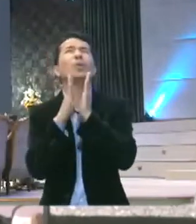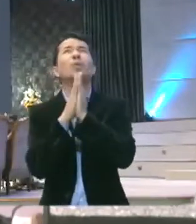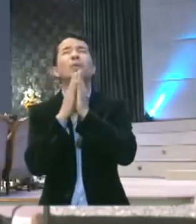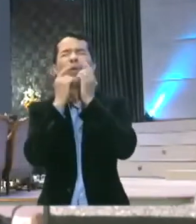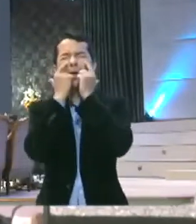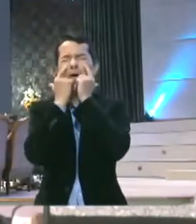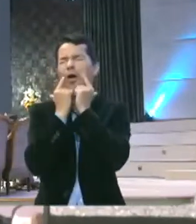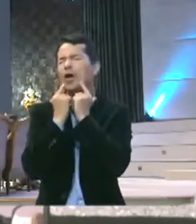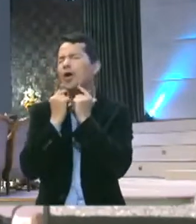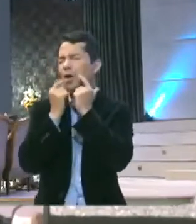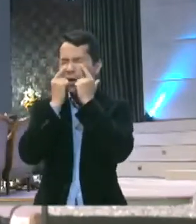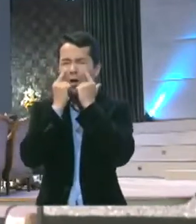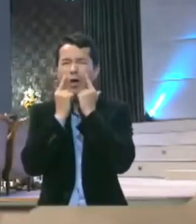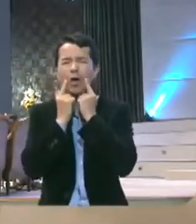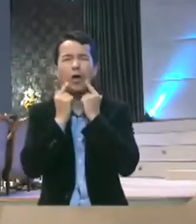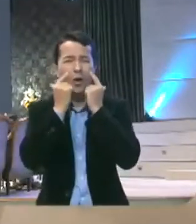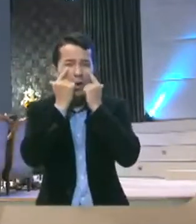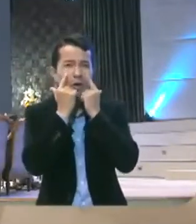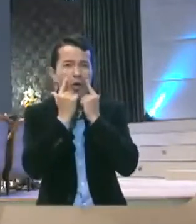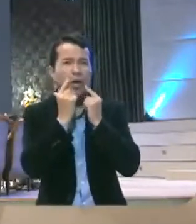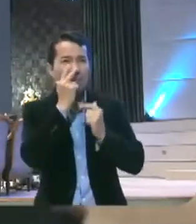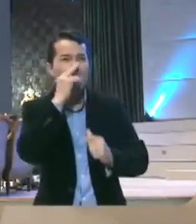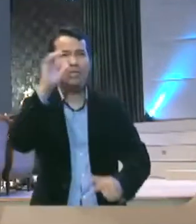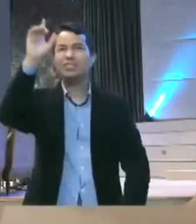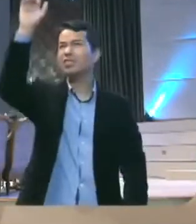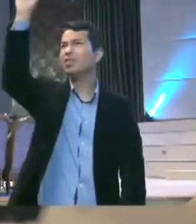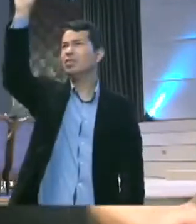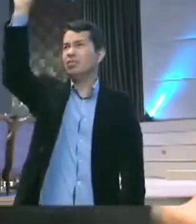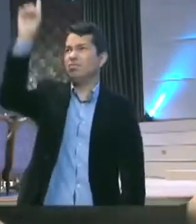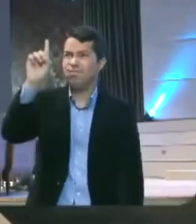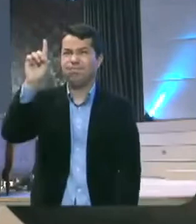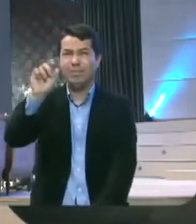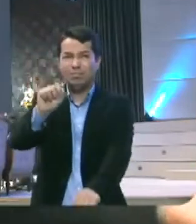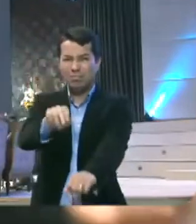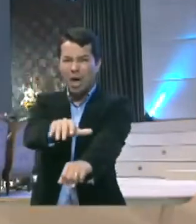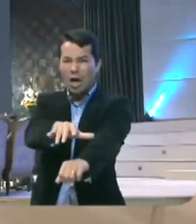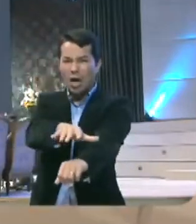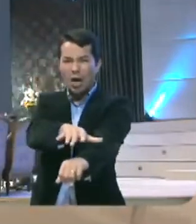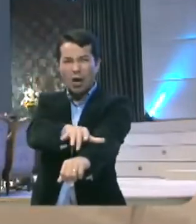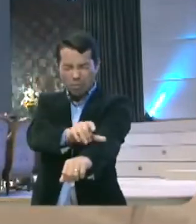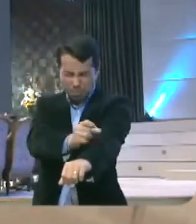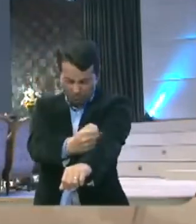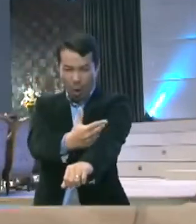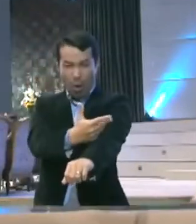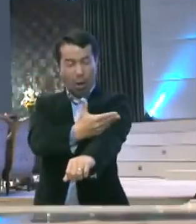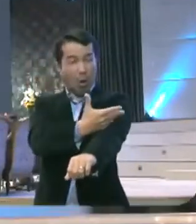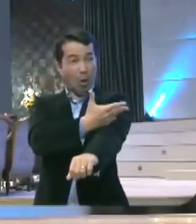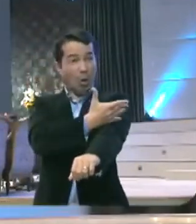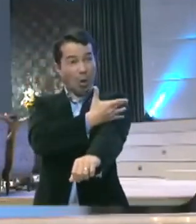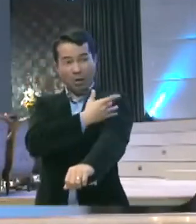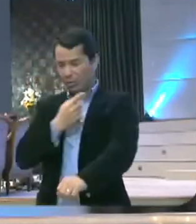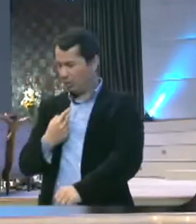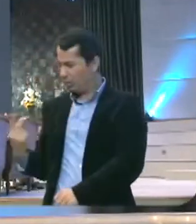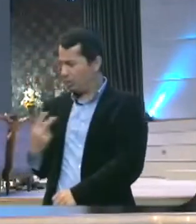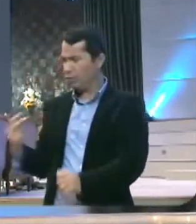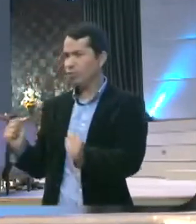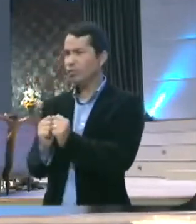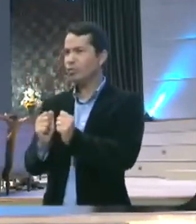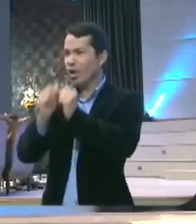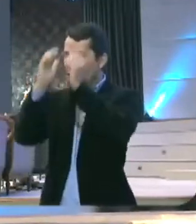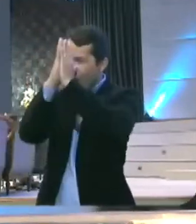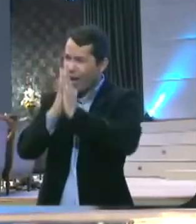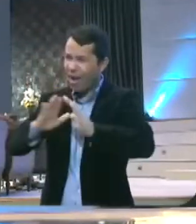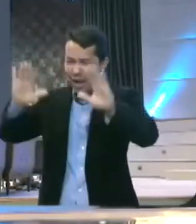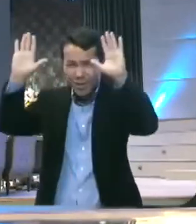presença do senhor e um adolescente olhando para o céu e adorando jesus porque ele estava ali entre nós a gente pode